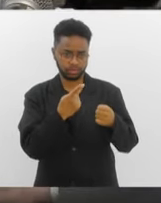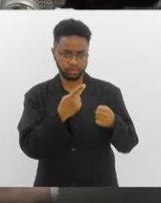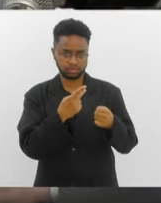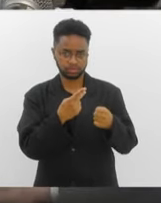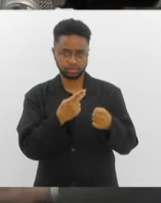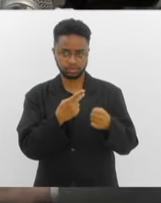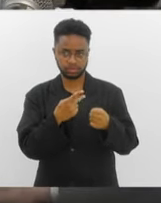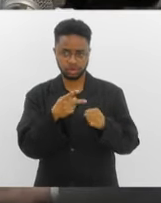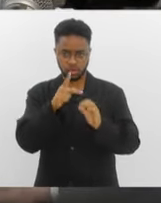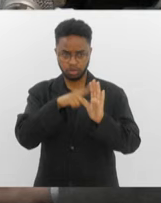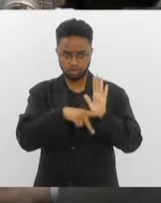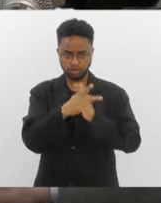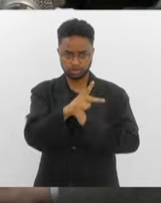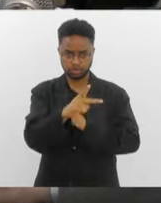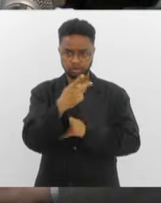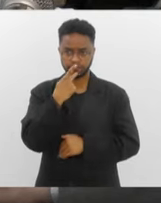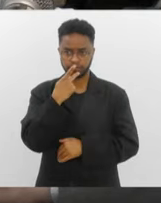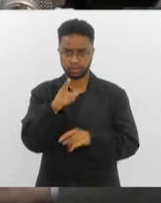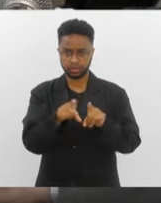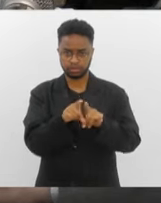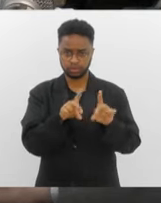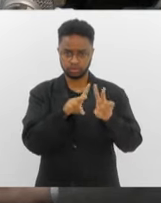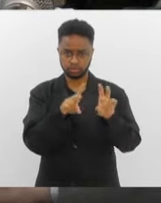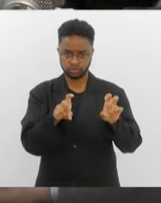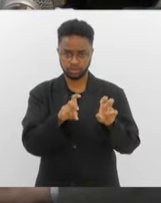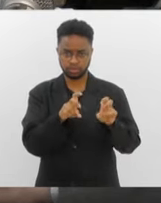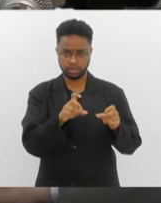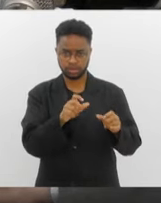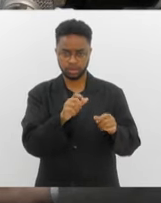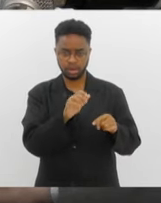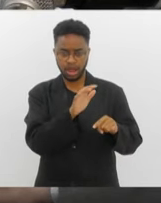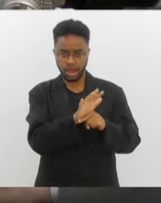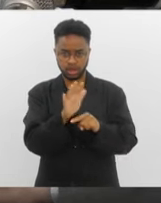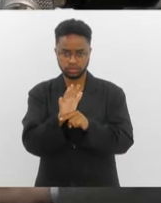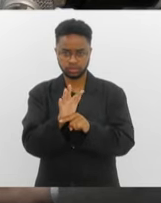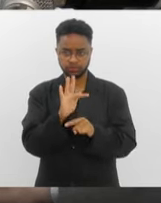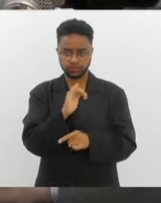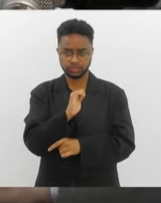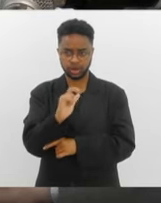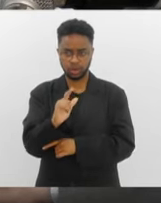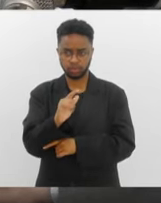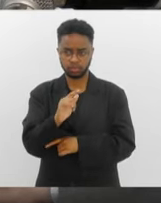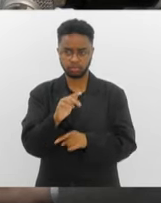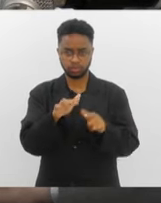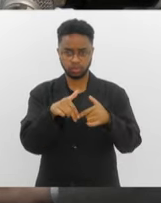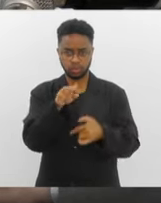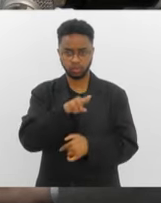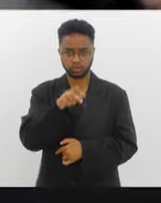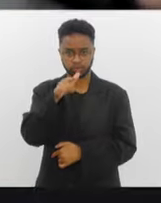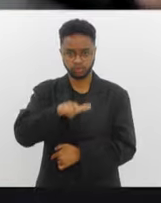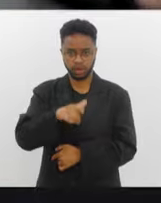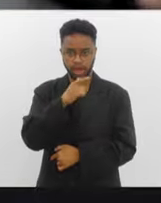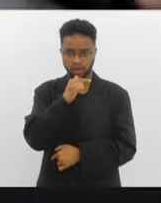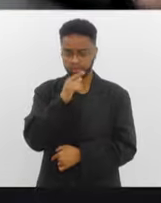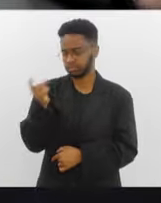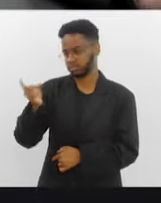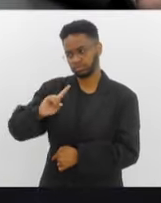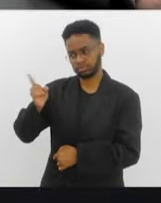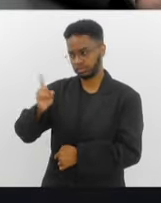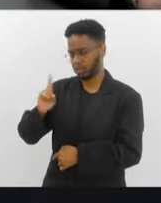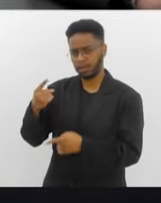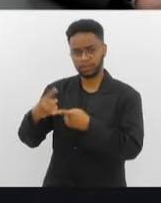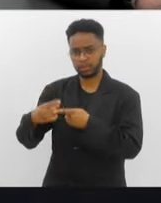O projeto de Vossa Excelência tratava também de benefício fiscal para o reuso? De jeito nenhum. Até porque não